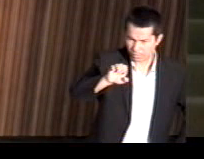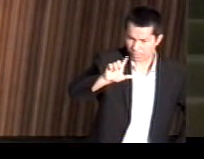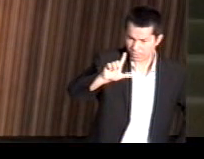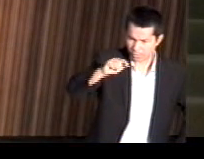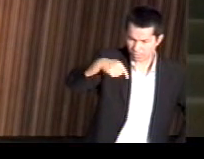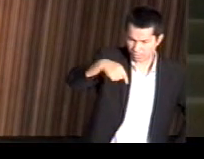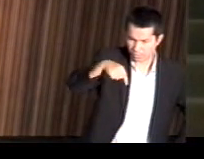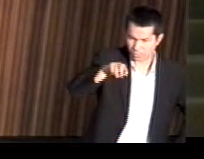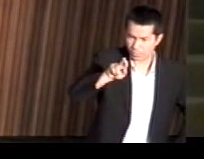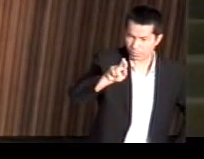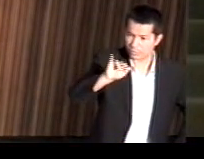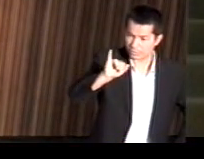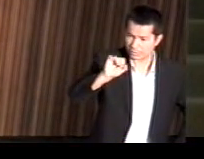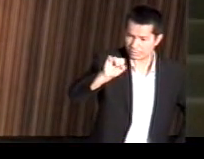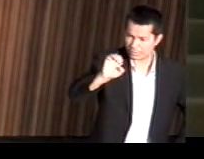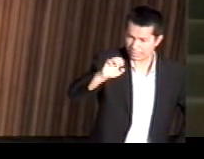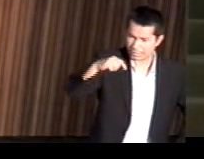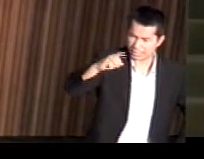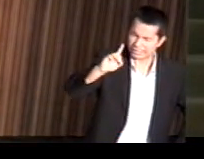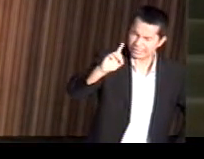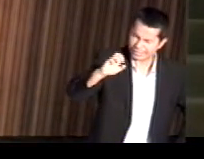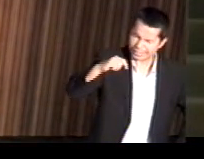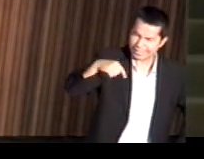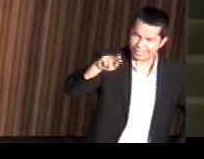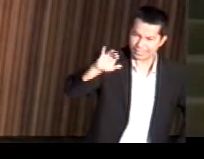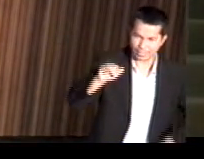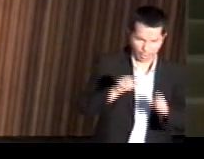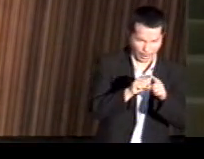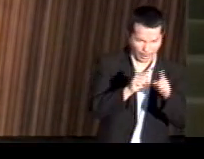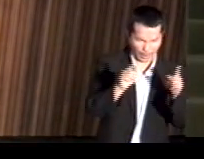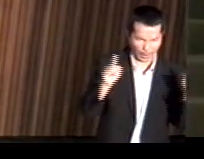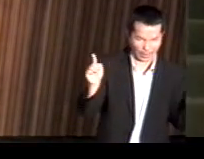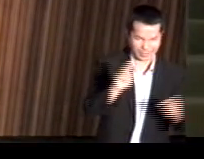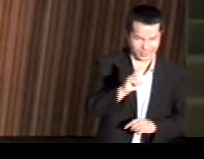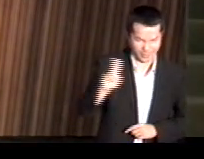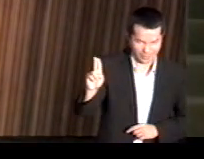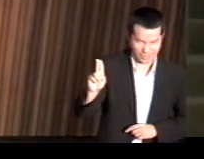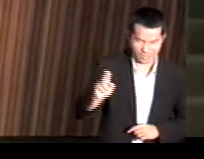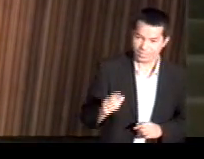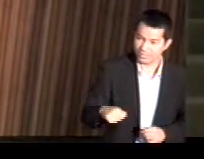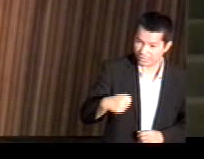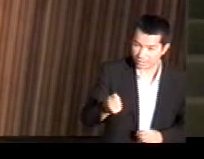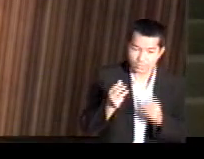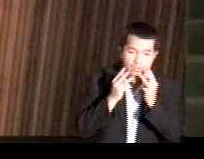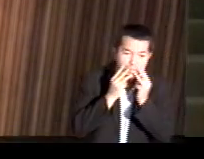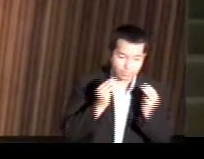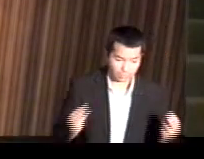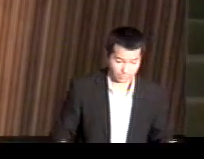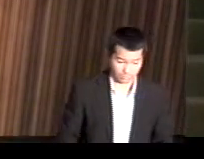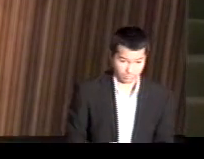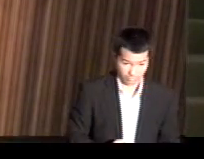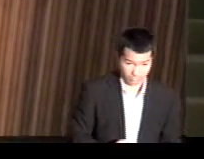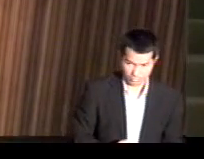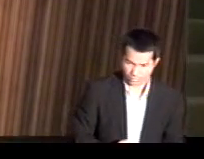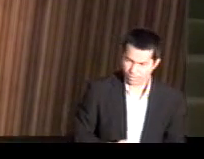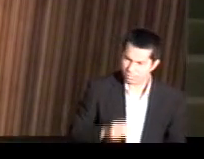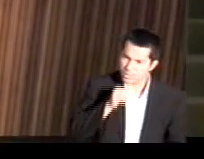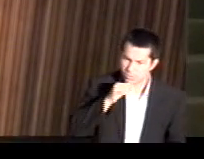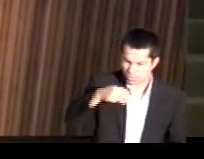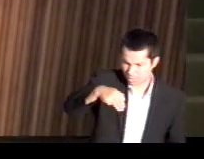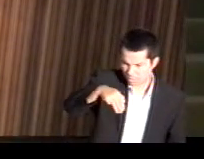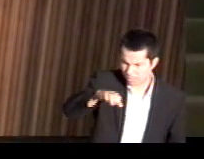de paz. E Melquisedeque quer dizer rei da justiça. E